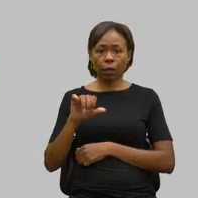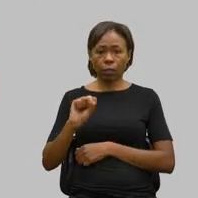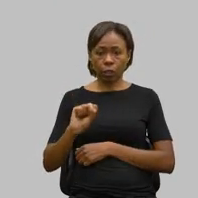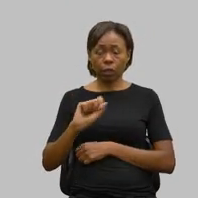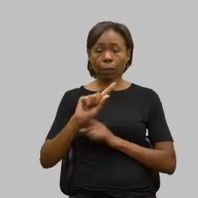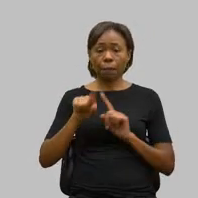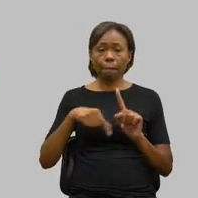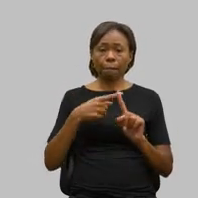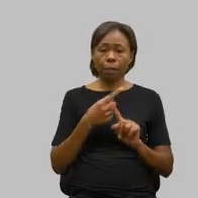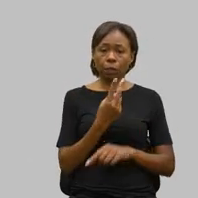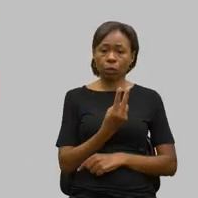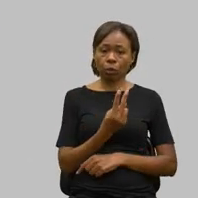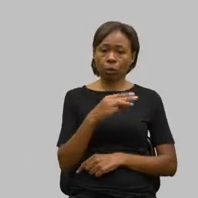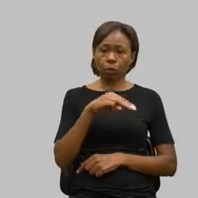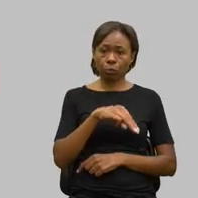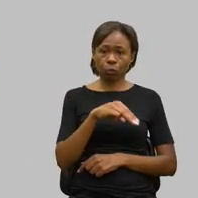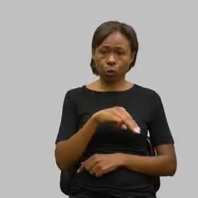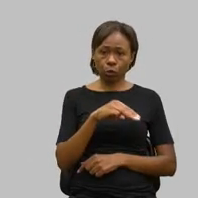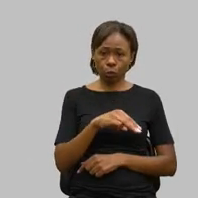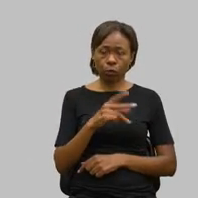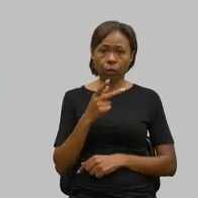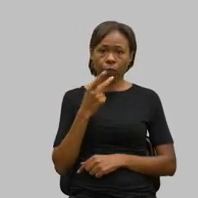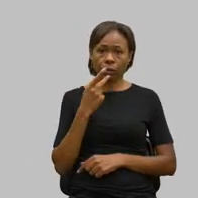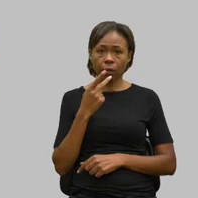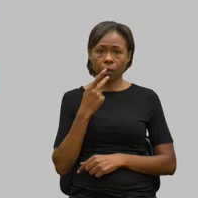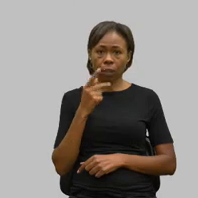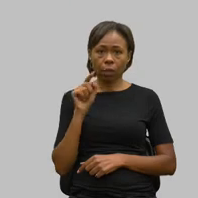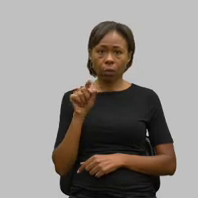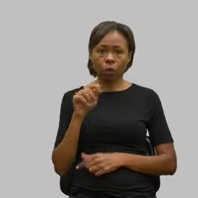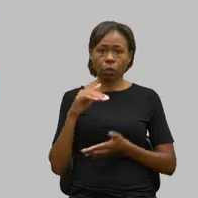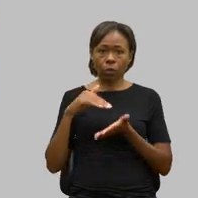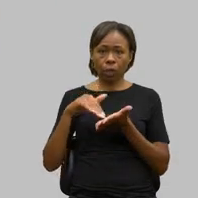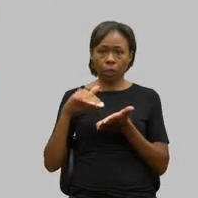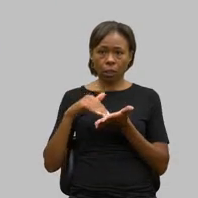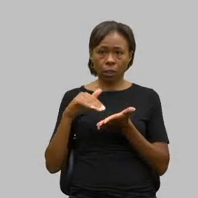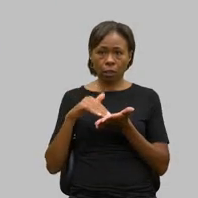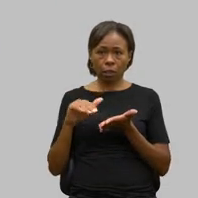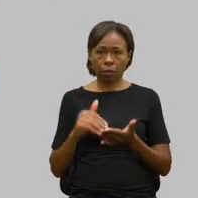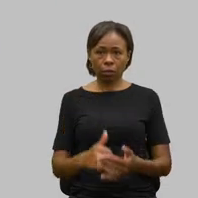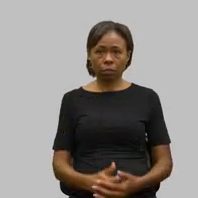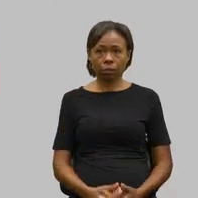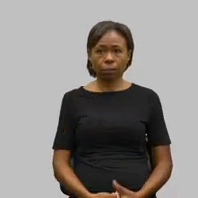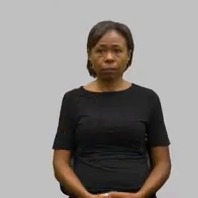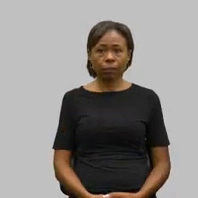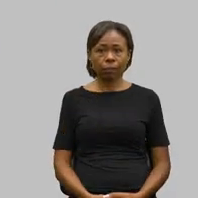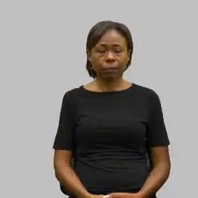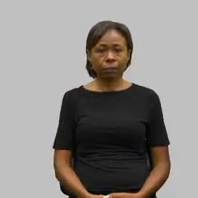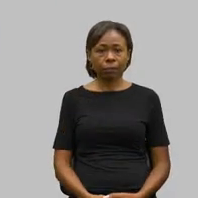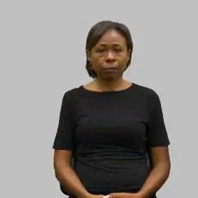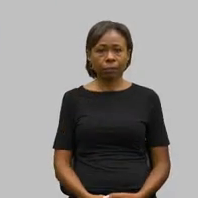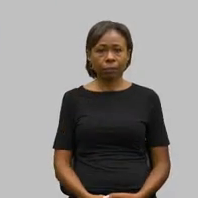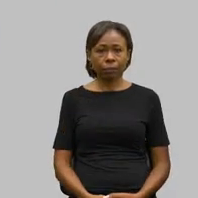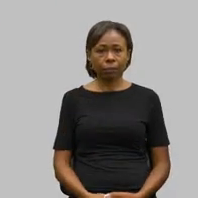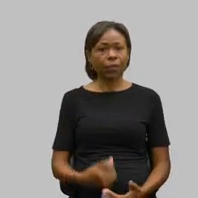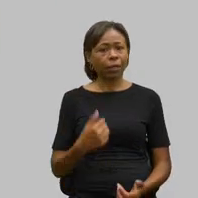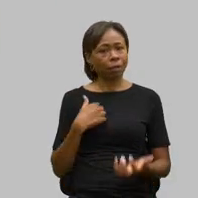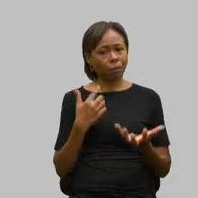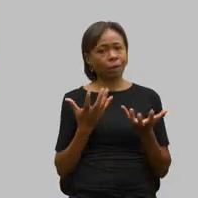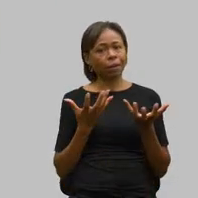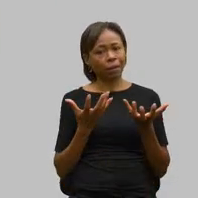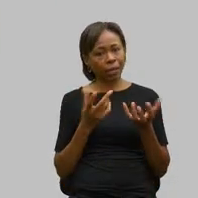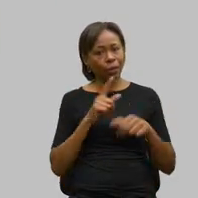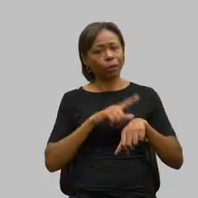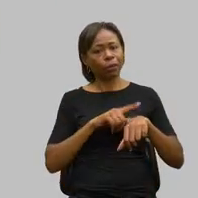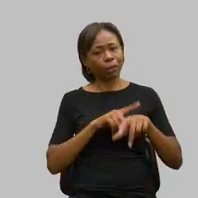minutos para a palavra do secretário. Não é o mesmo tempo do presidente. Poxa!